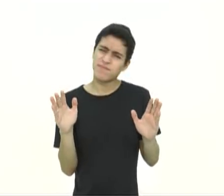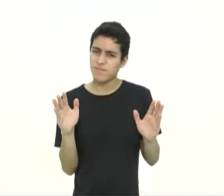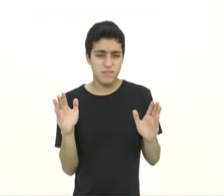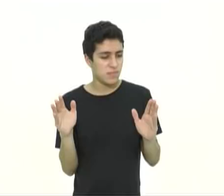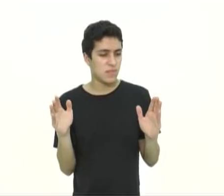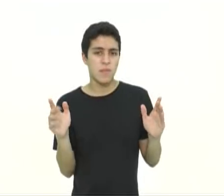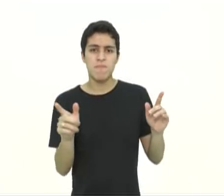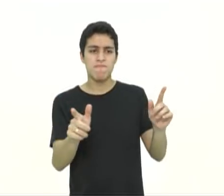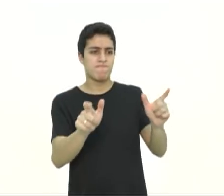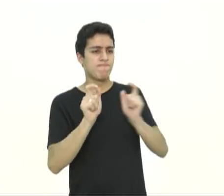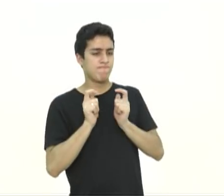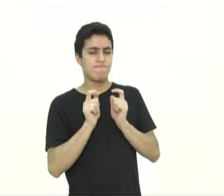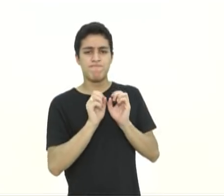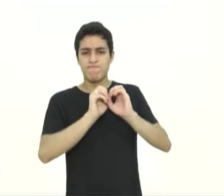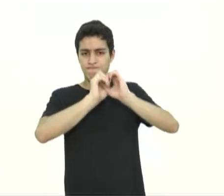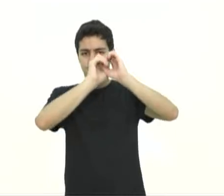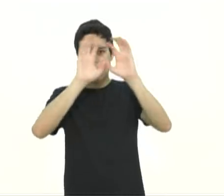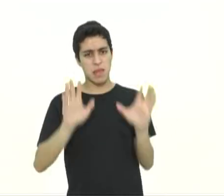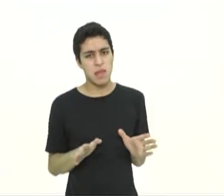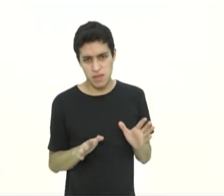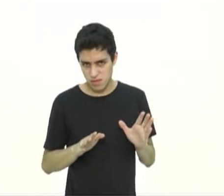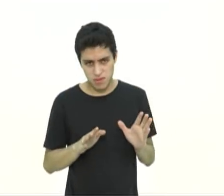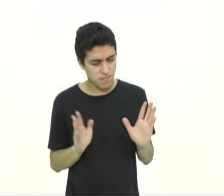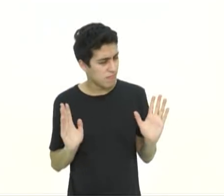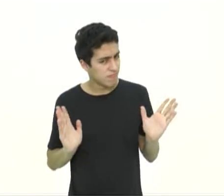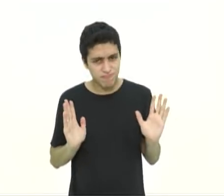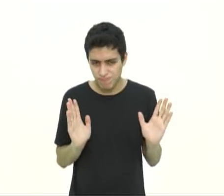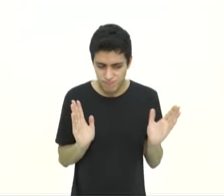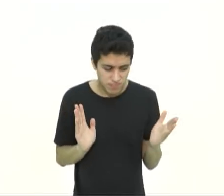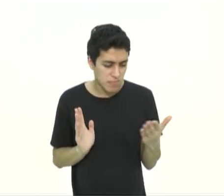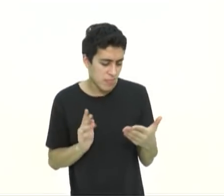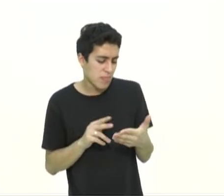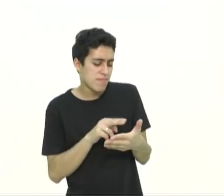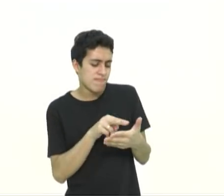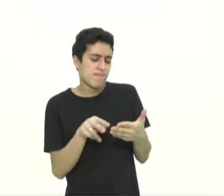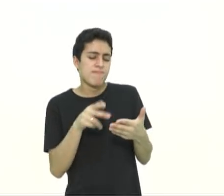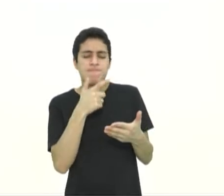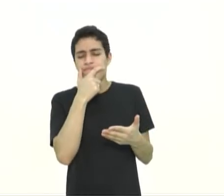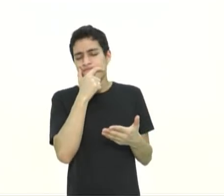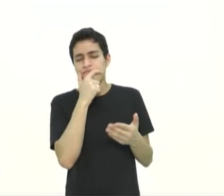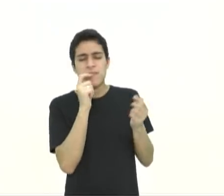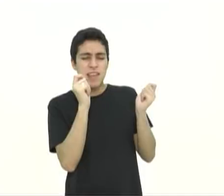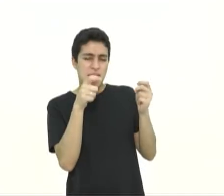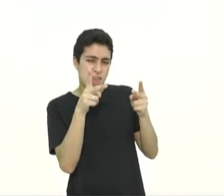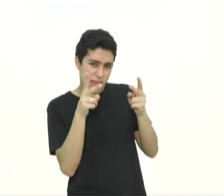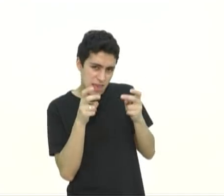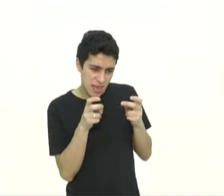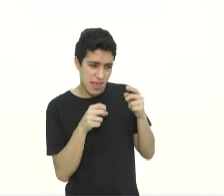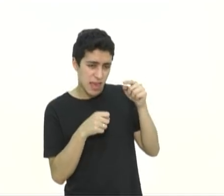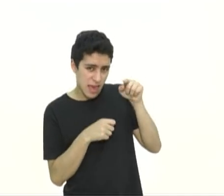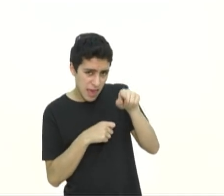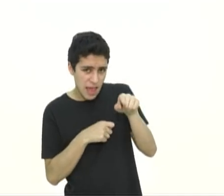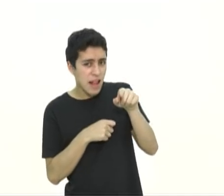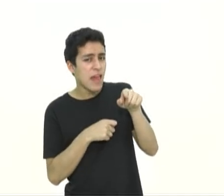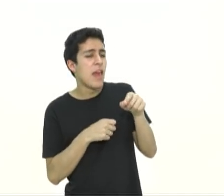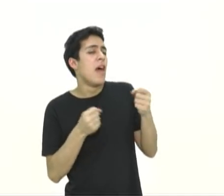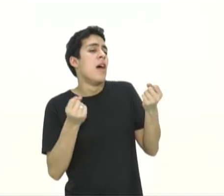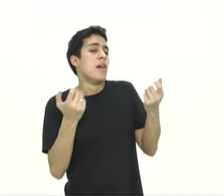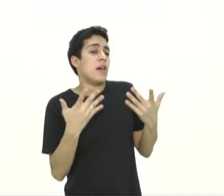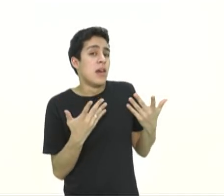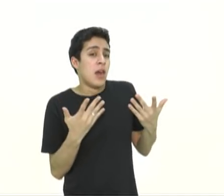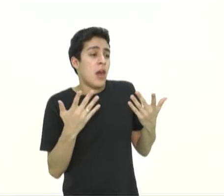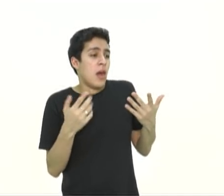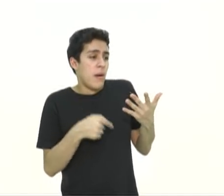não fala claramente que é contra essas dicas. Contudo, fica claro que utilizar todas elas juntas